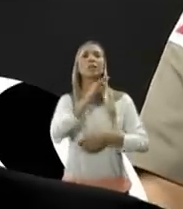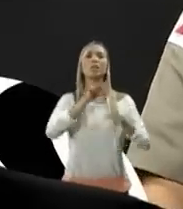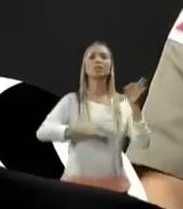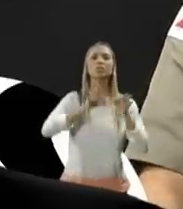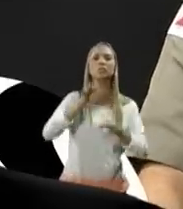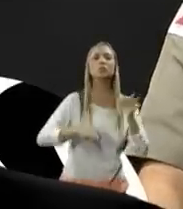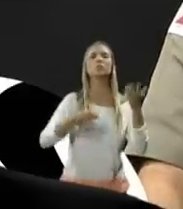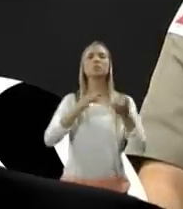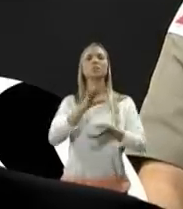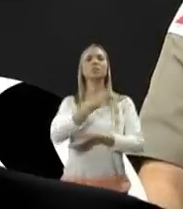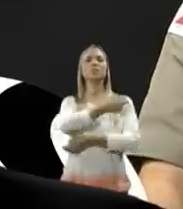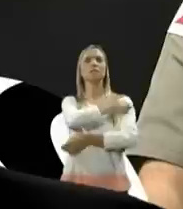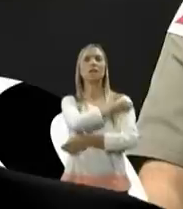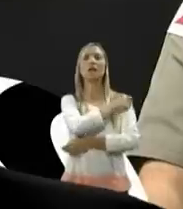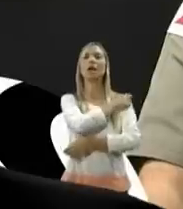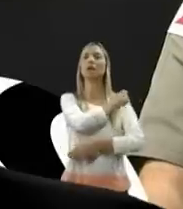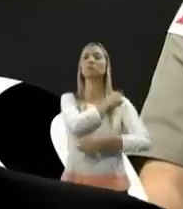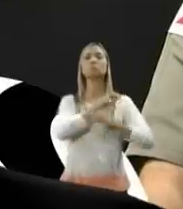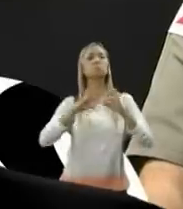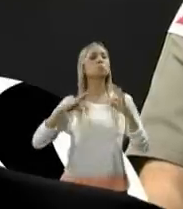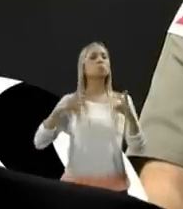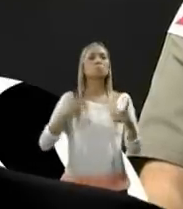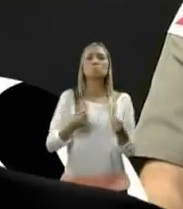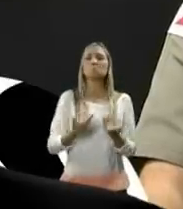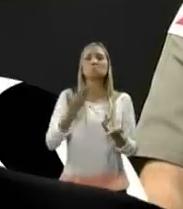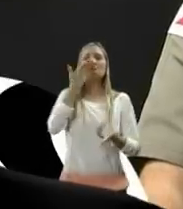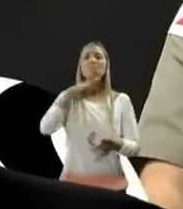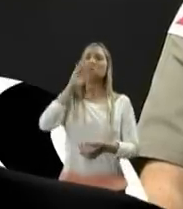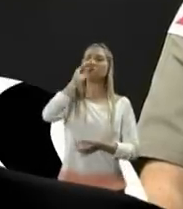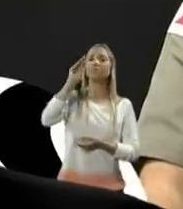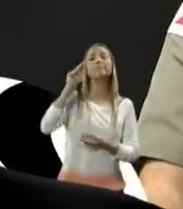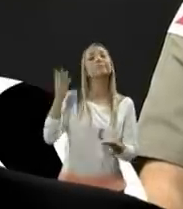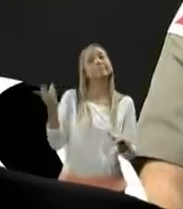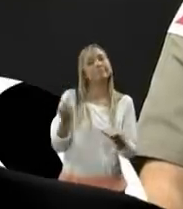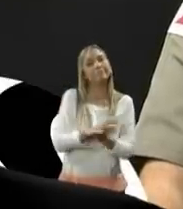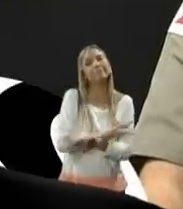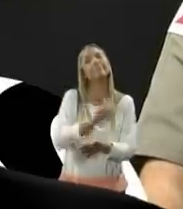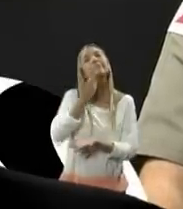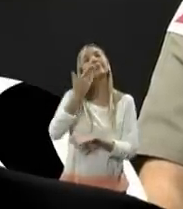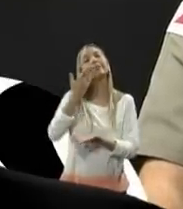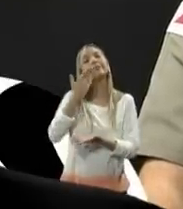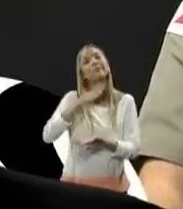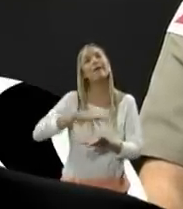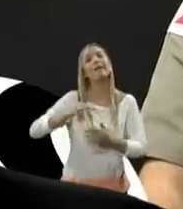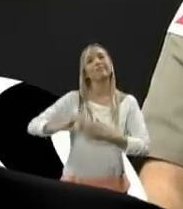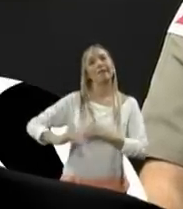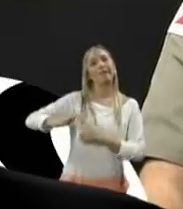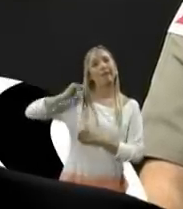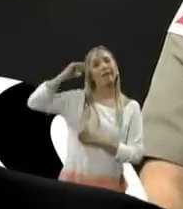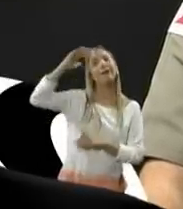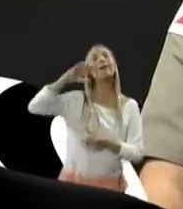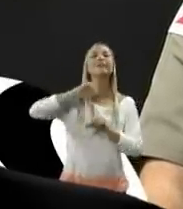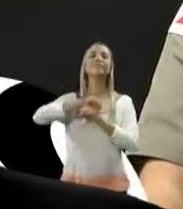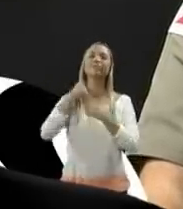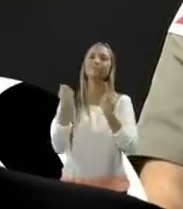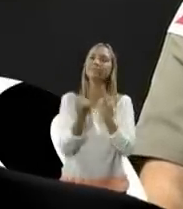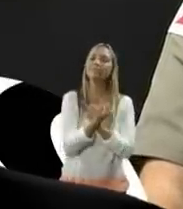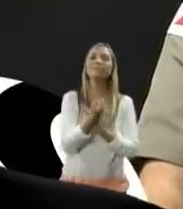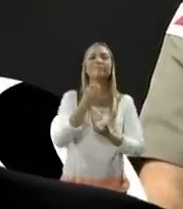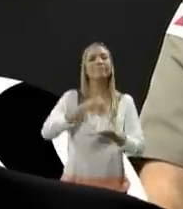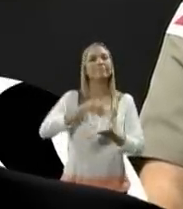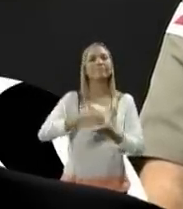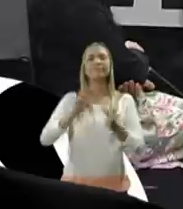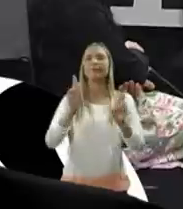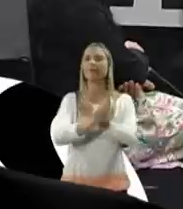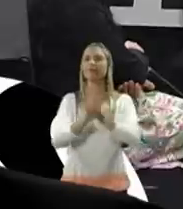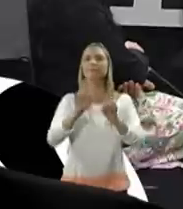isso faz da nossa sociedade uma sociedade desprovida de preceitos de relacionamento